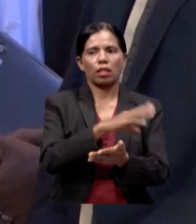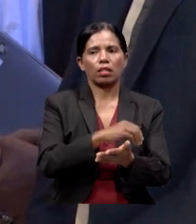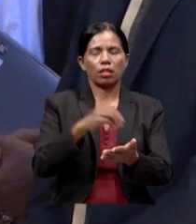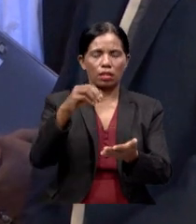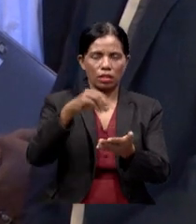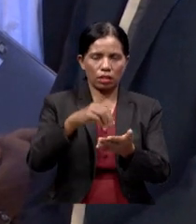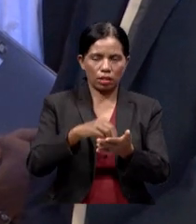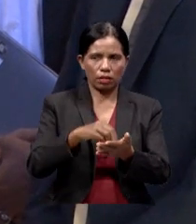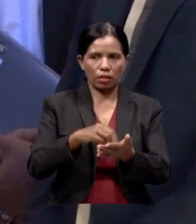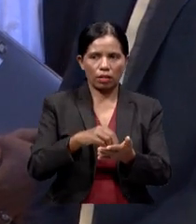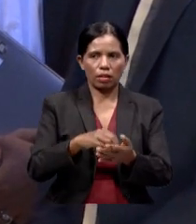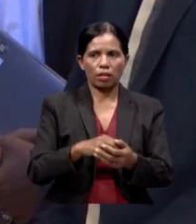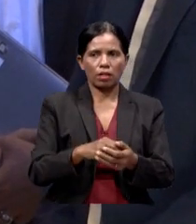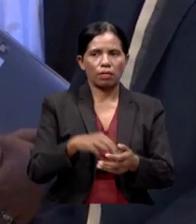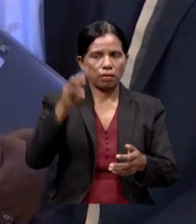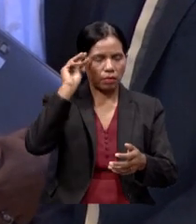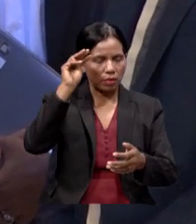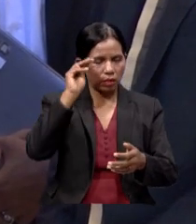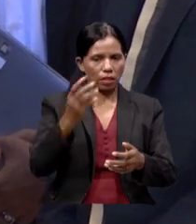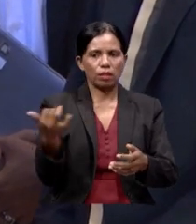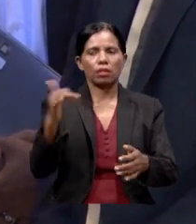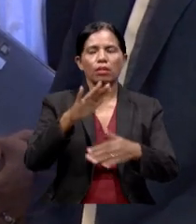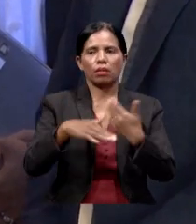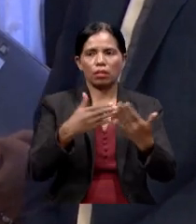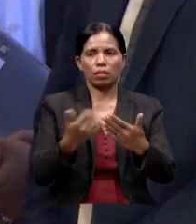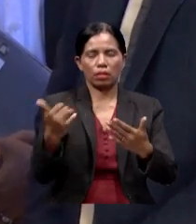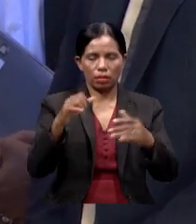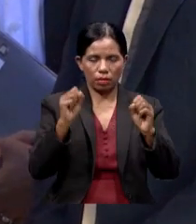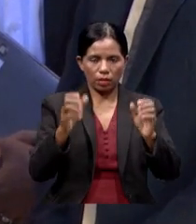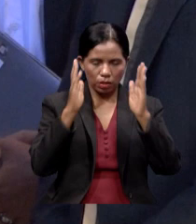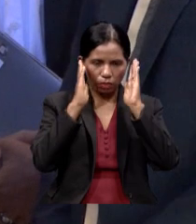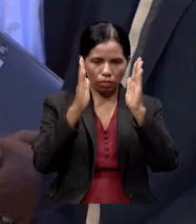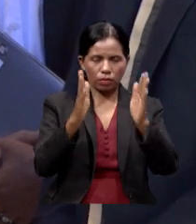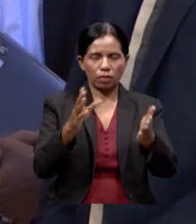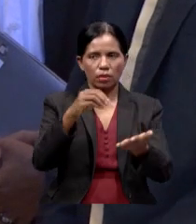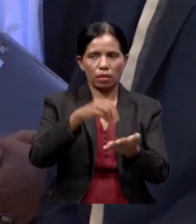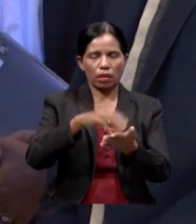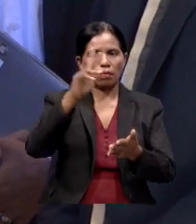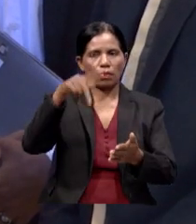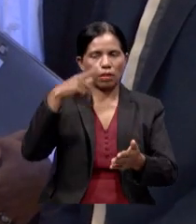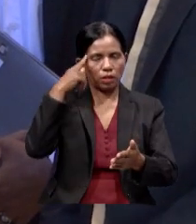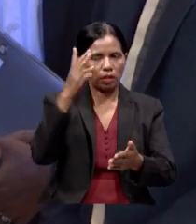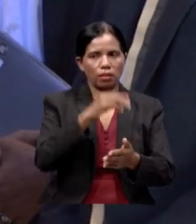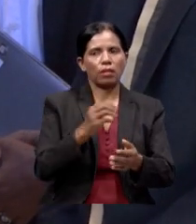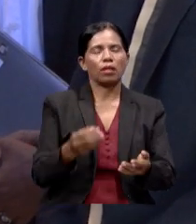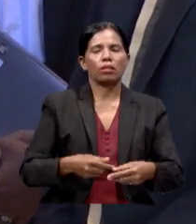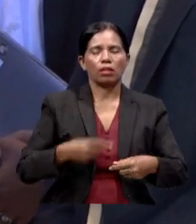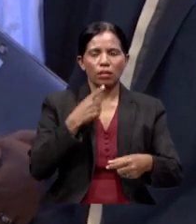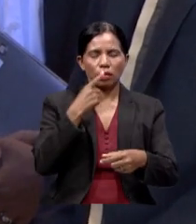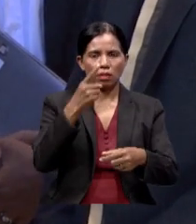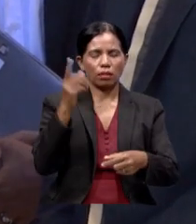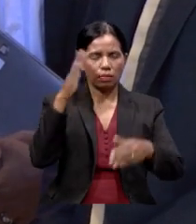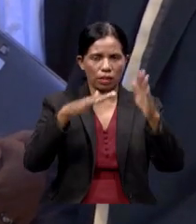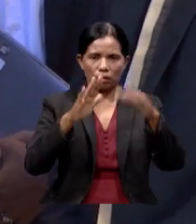pertinente para o Ministério relevante ser roto, a tu ser rebeltado e ser nea política, onde ele já tem uma questão roto,